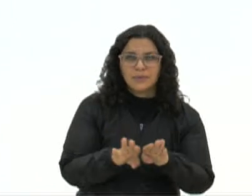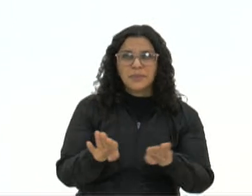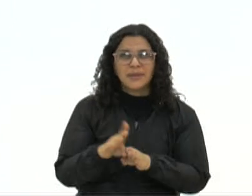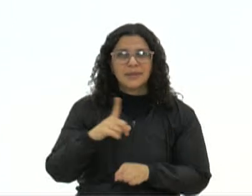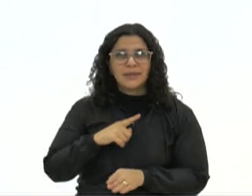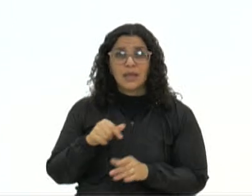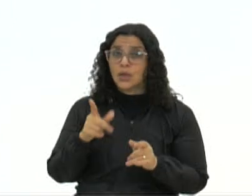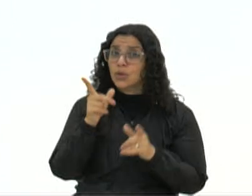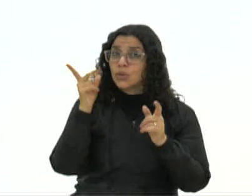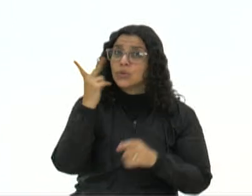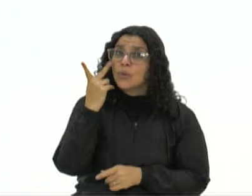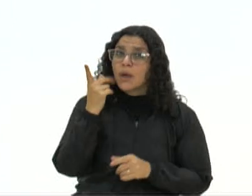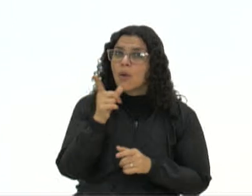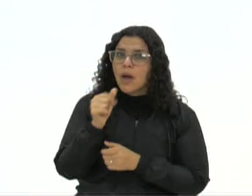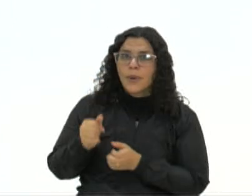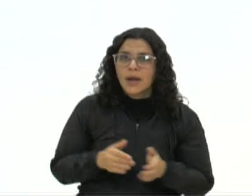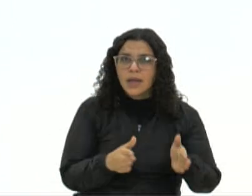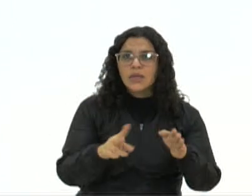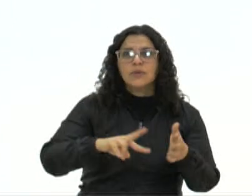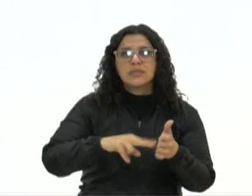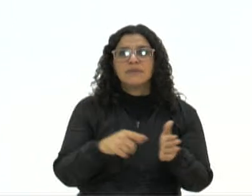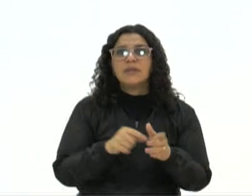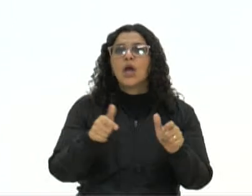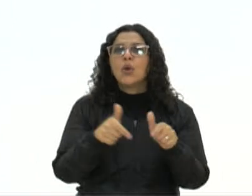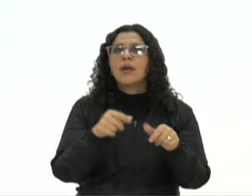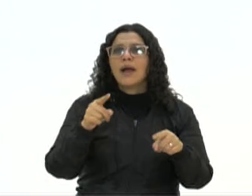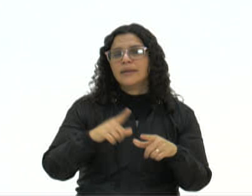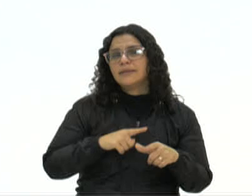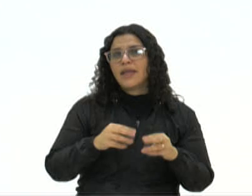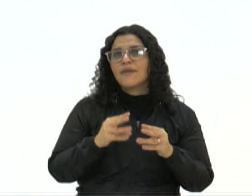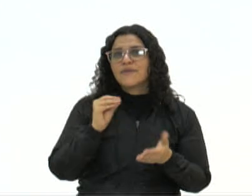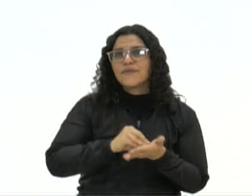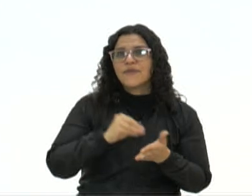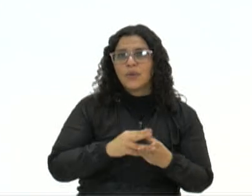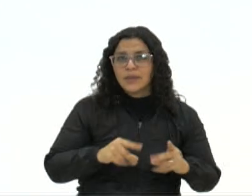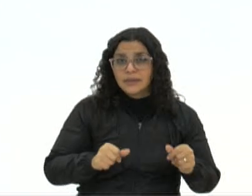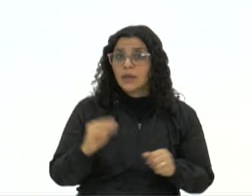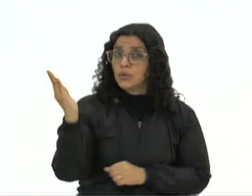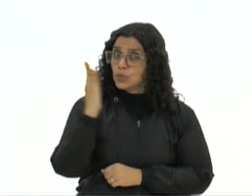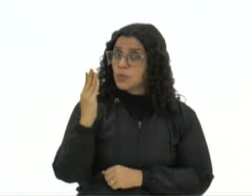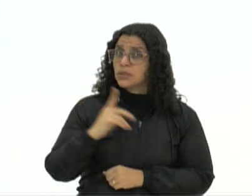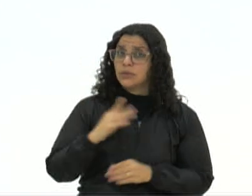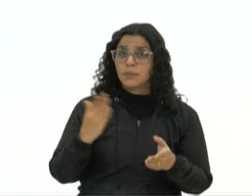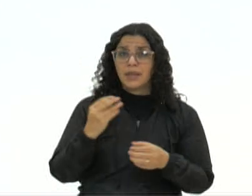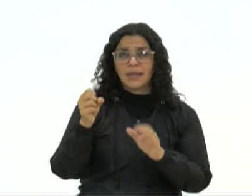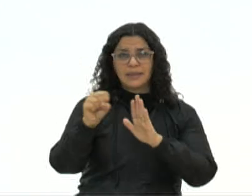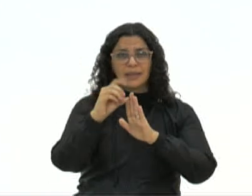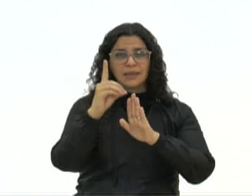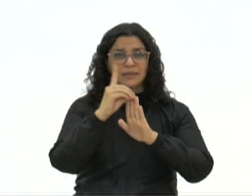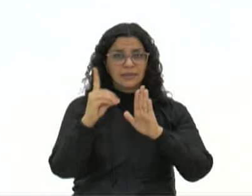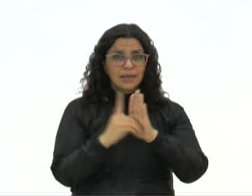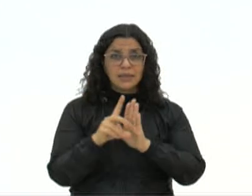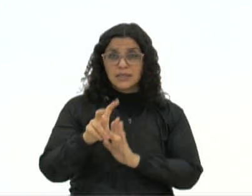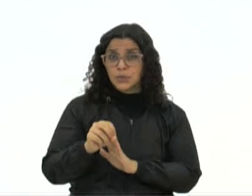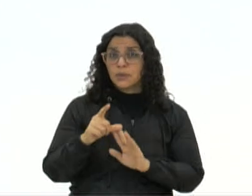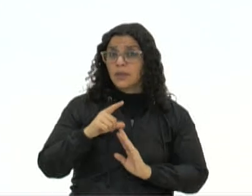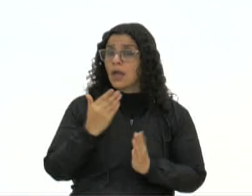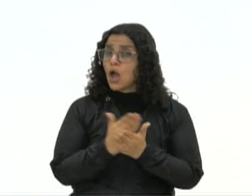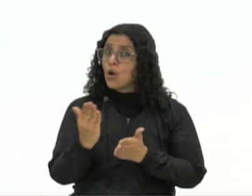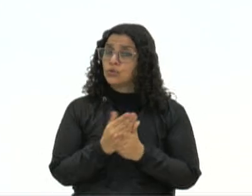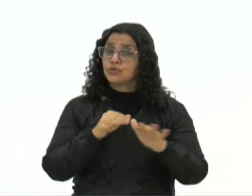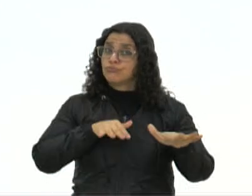Normalmente o rio vai estar encaixado numa falha geológica. O Brasil tem algumas delas. Tivemos na década de 50 alguns